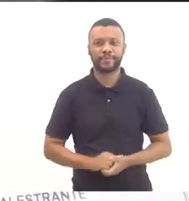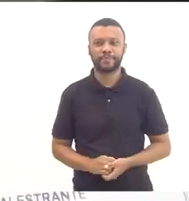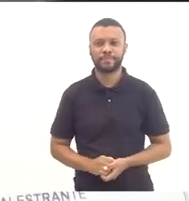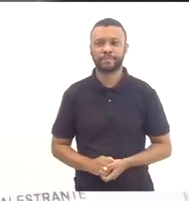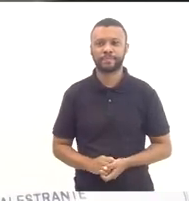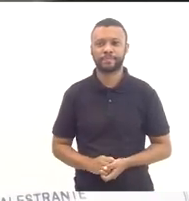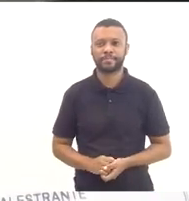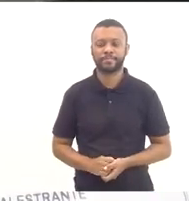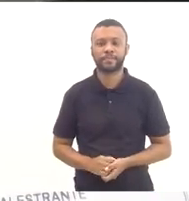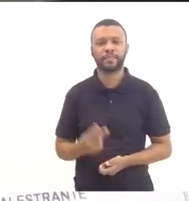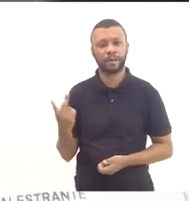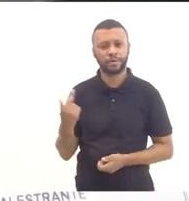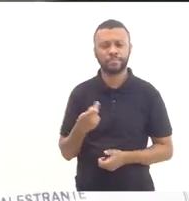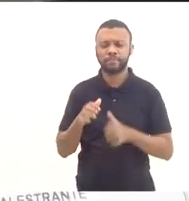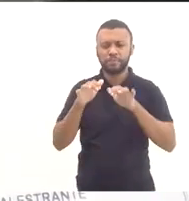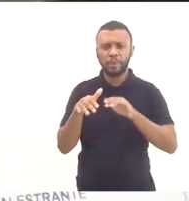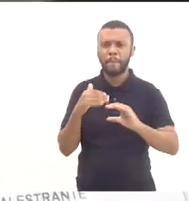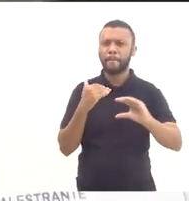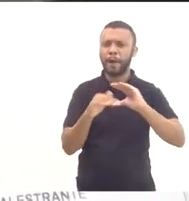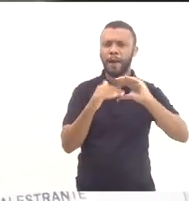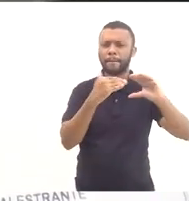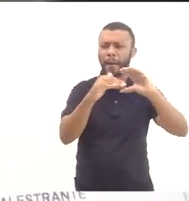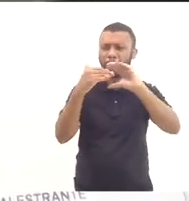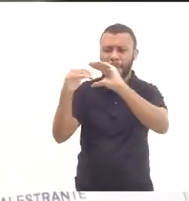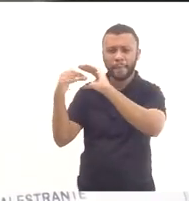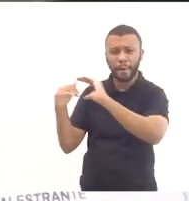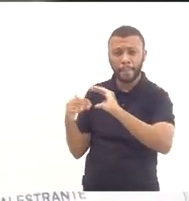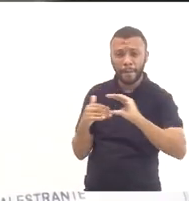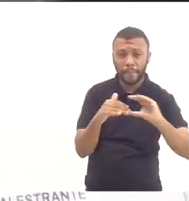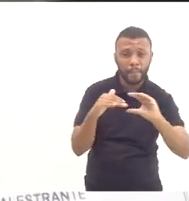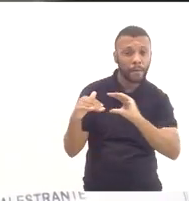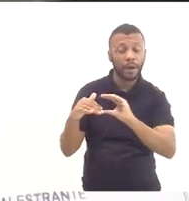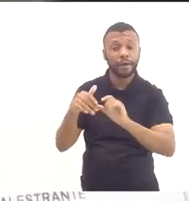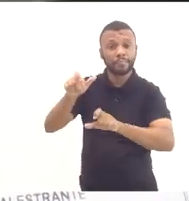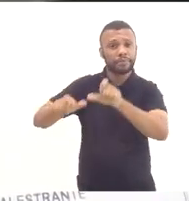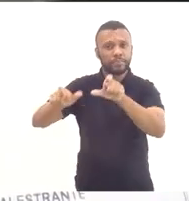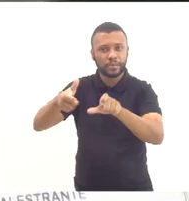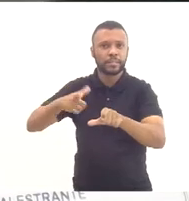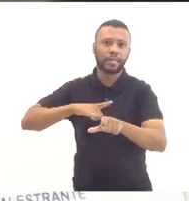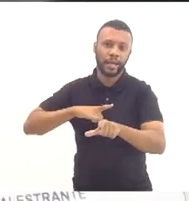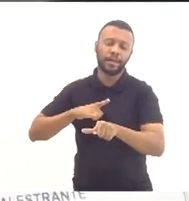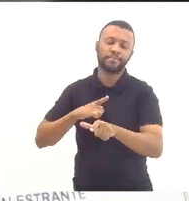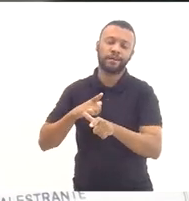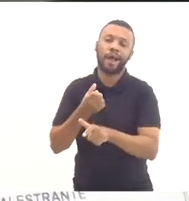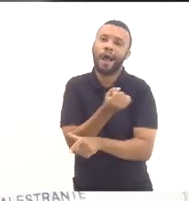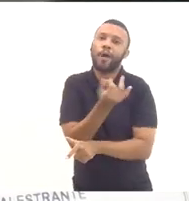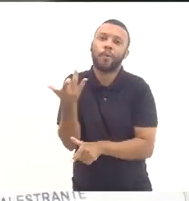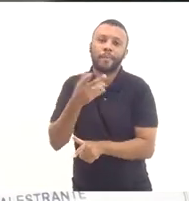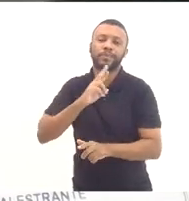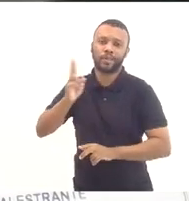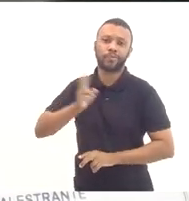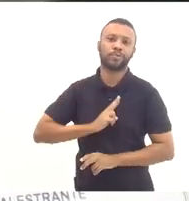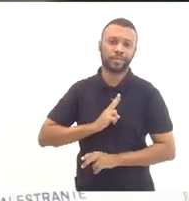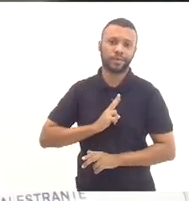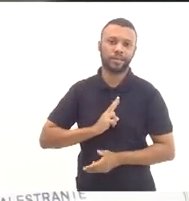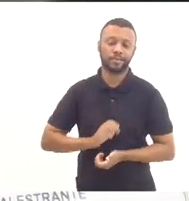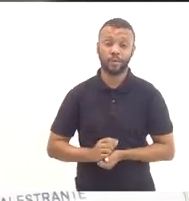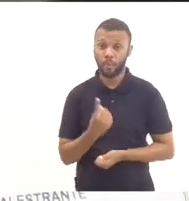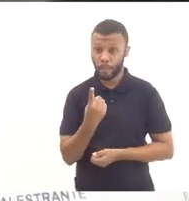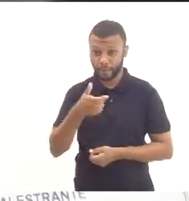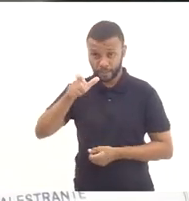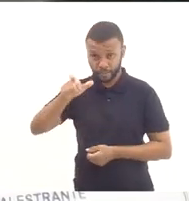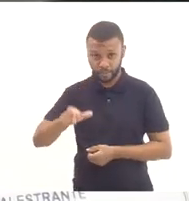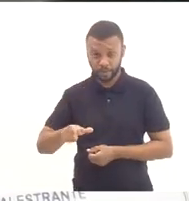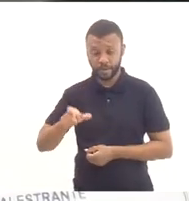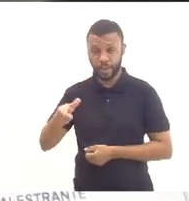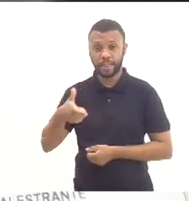o e mandamos Eu e meu marido e meio para todas as pessoas estavam naquela página algumas pessoas responderam é uma dessas pessoas